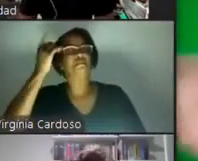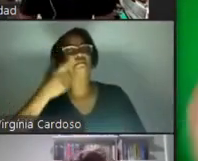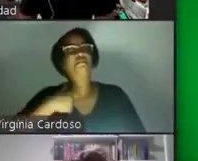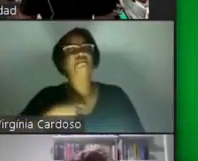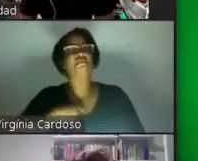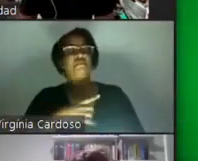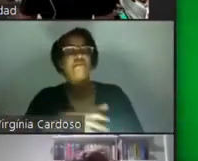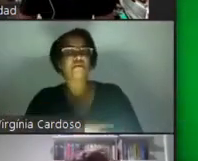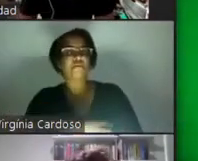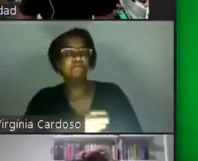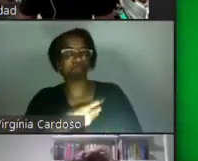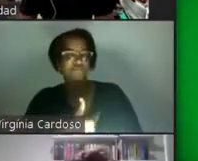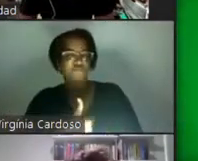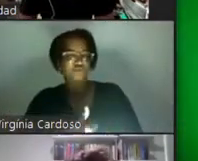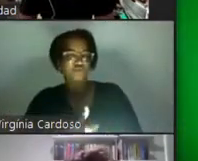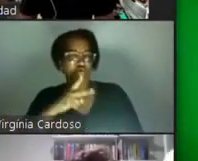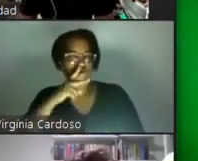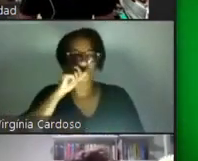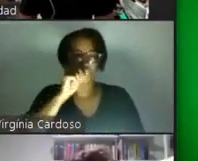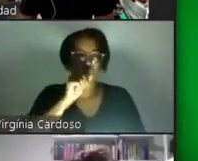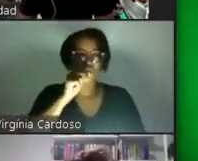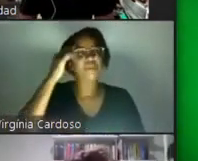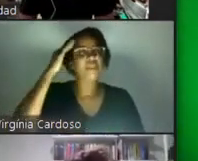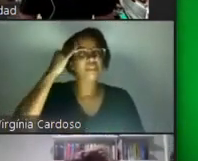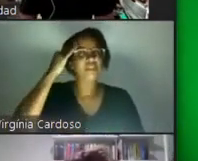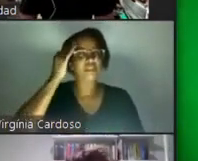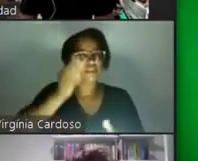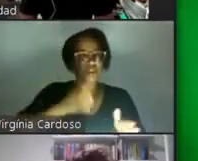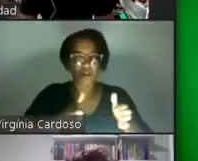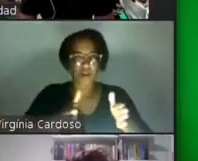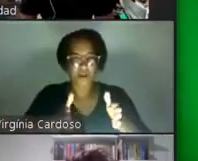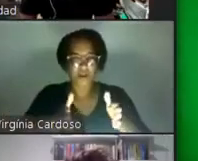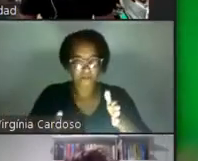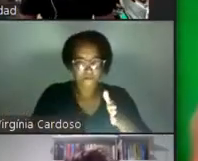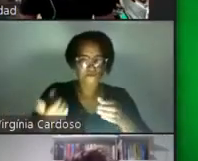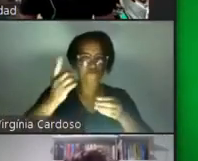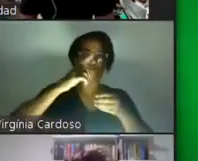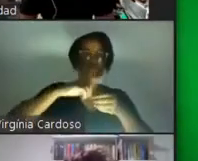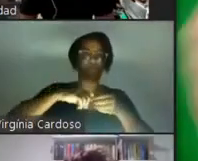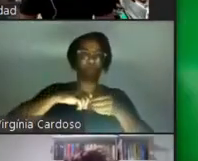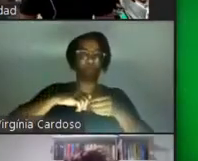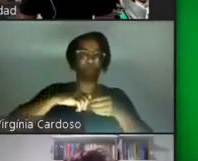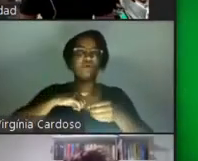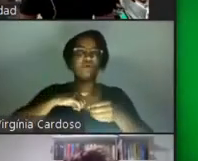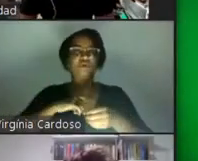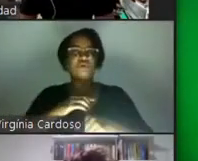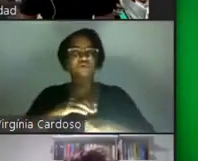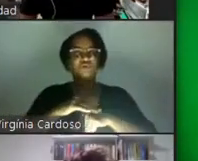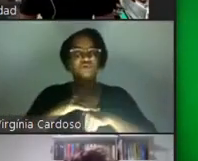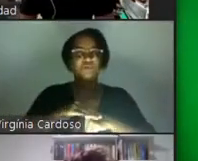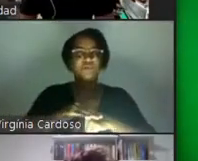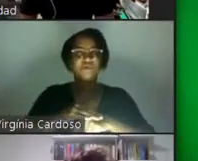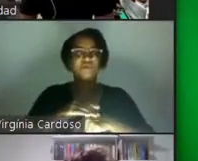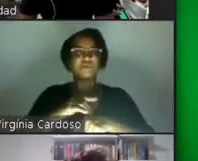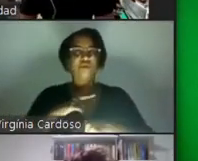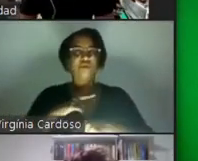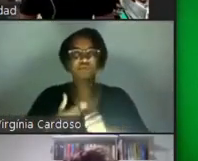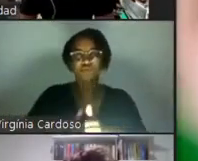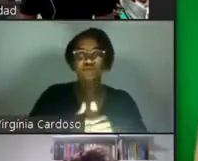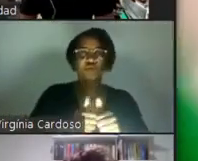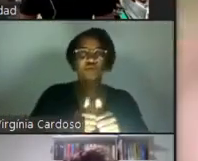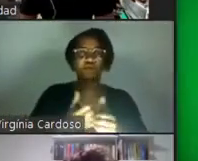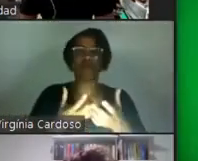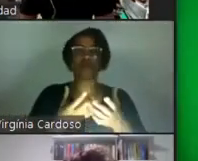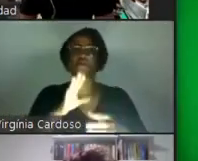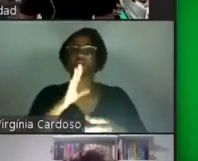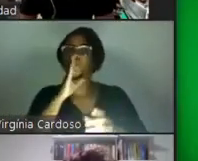filhos é aprender que alguns caminhos voltam, juntam-se a nós e com versos nos escoltam, querendo apenas que a gente não se cale,